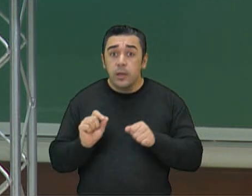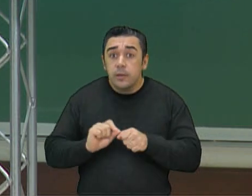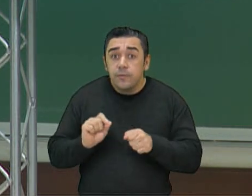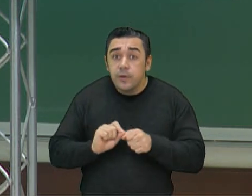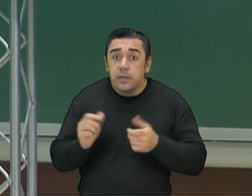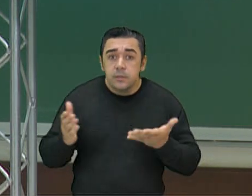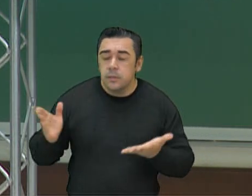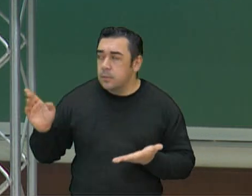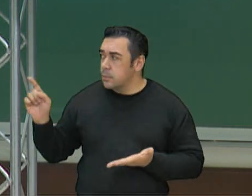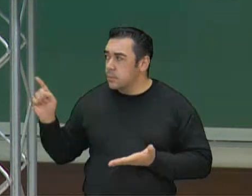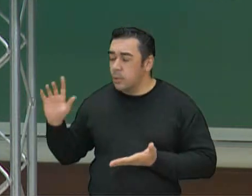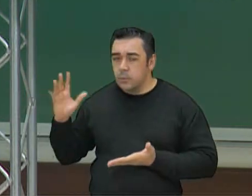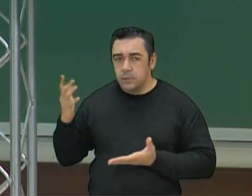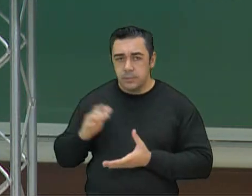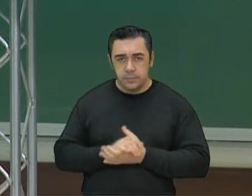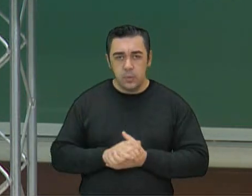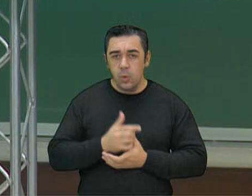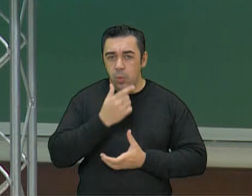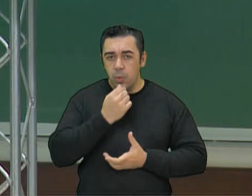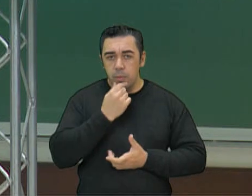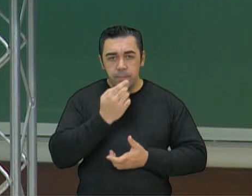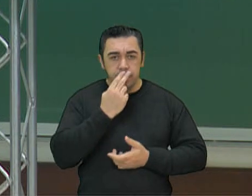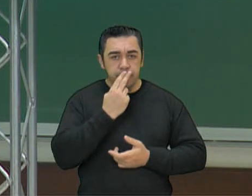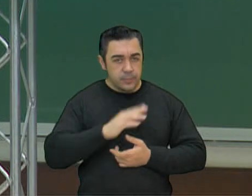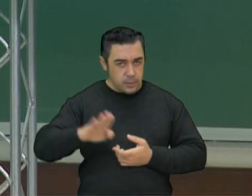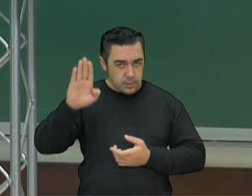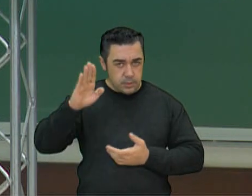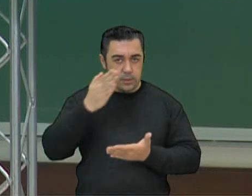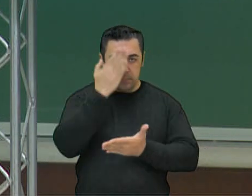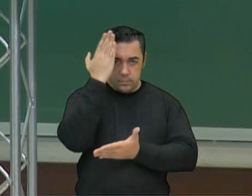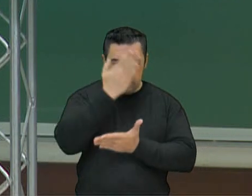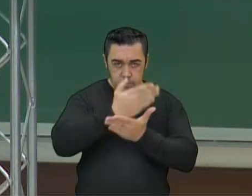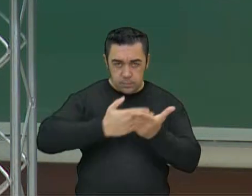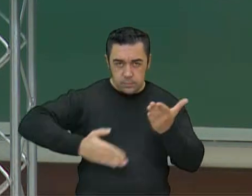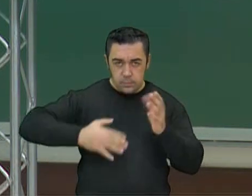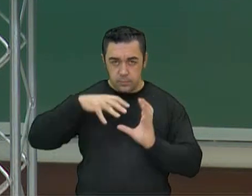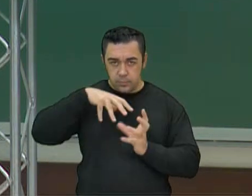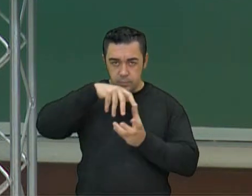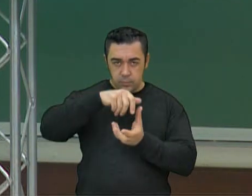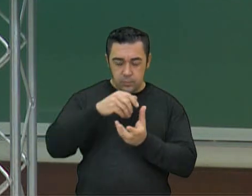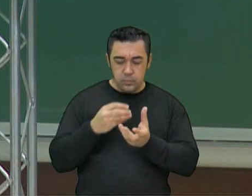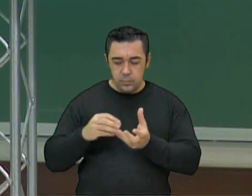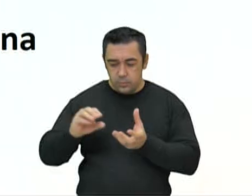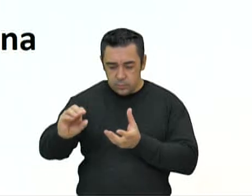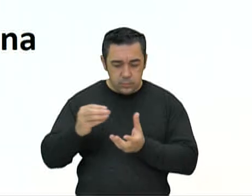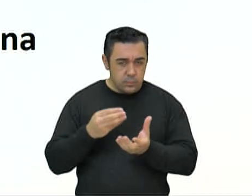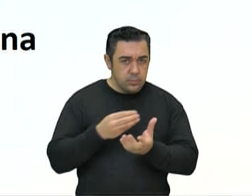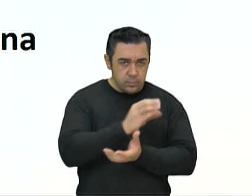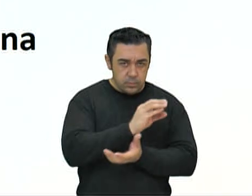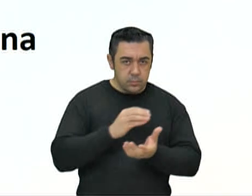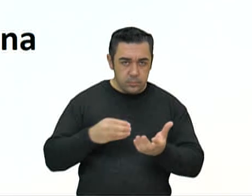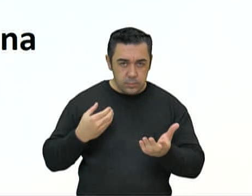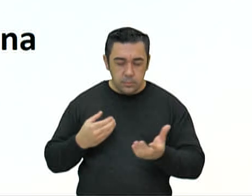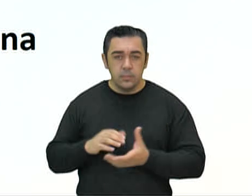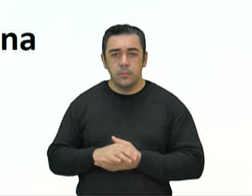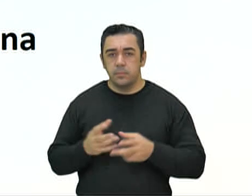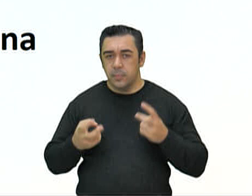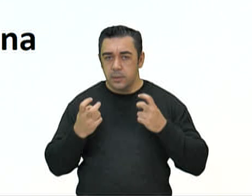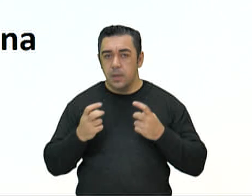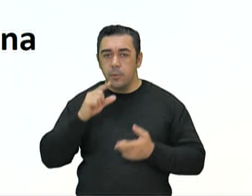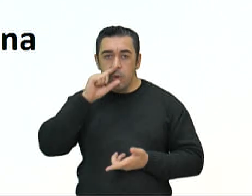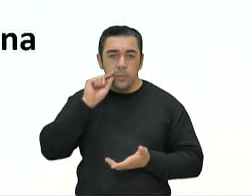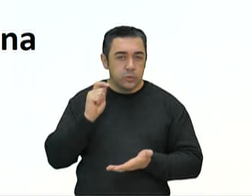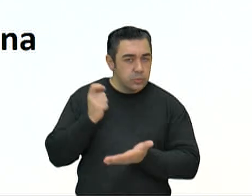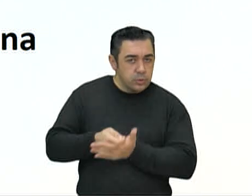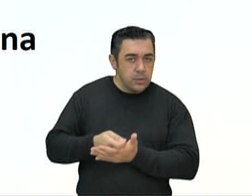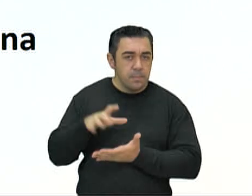que está acontecendo? O Hitler está repartindo o mundo, o globo, entre os três. Repara, o Mussolini já pegou a parte